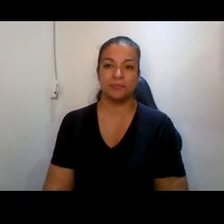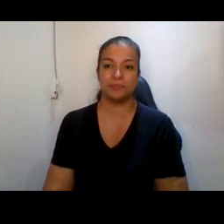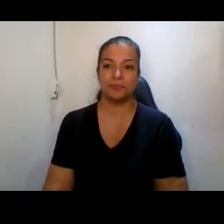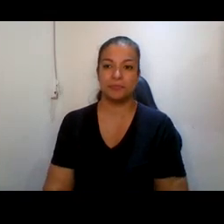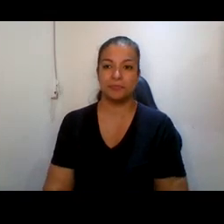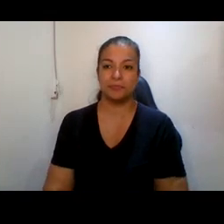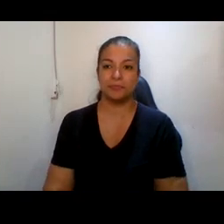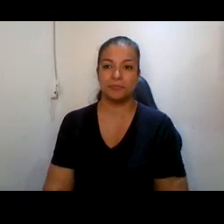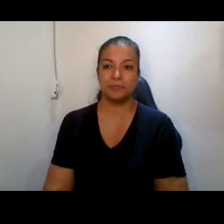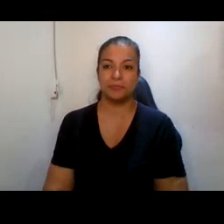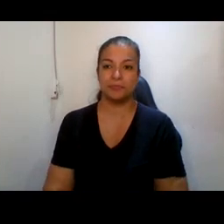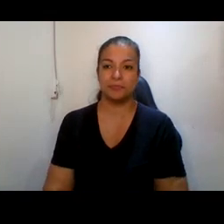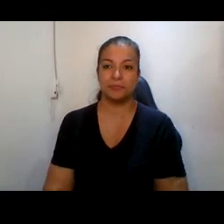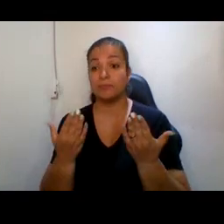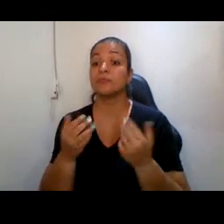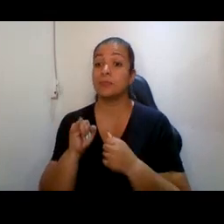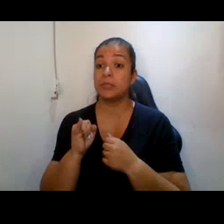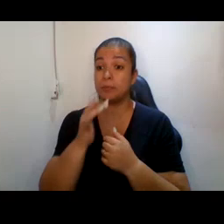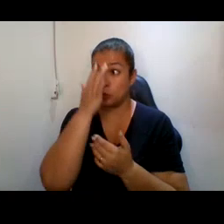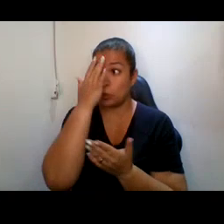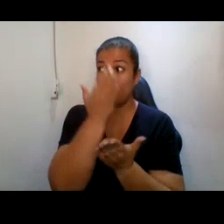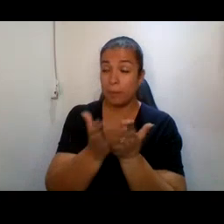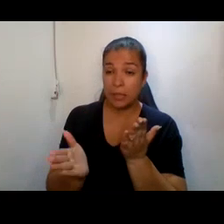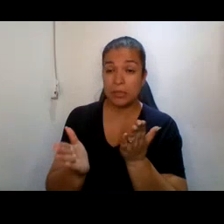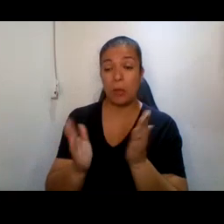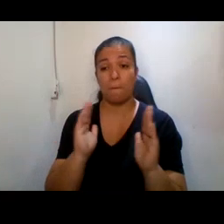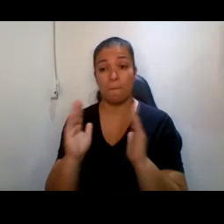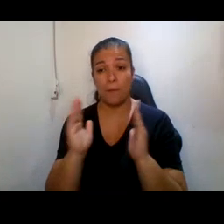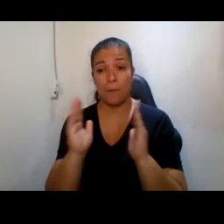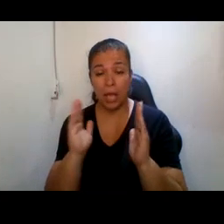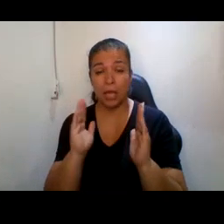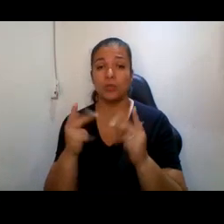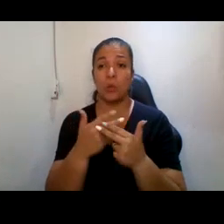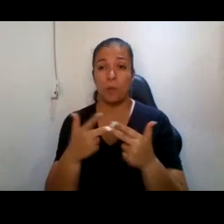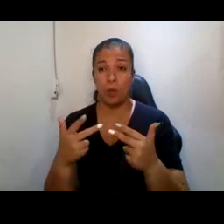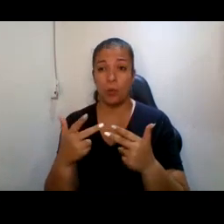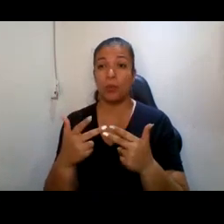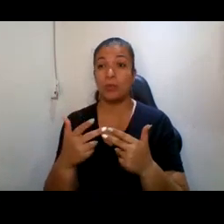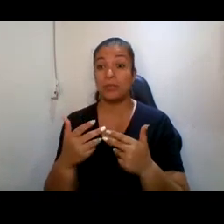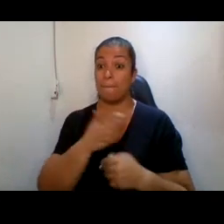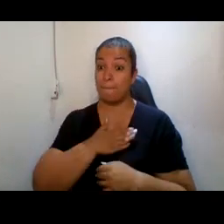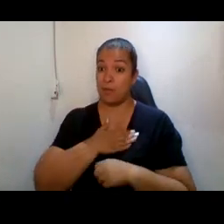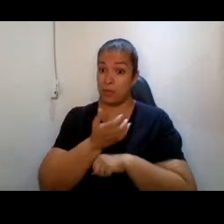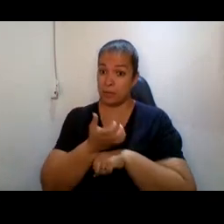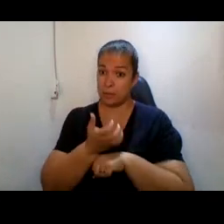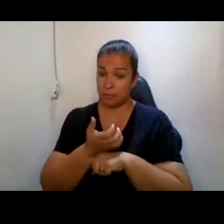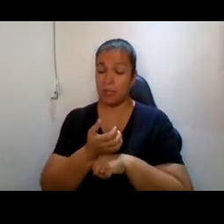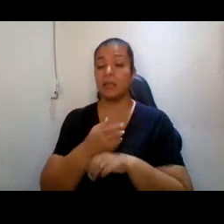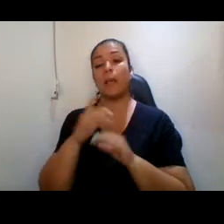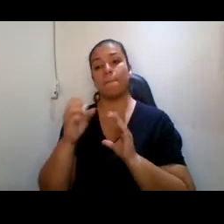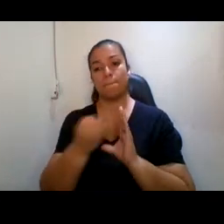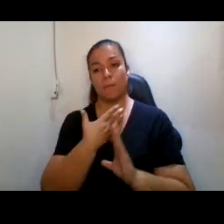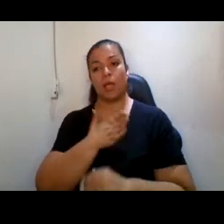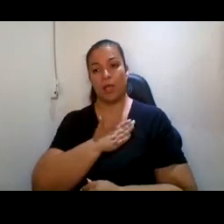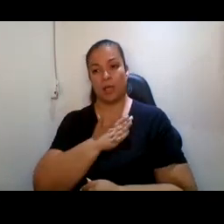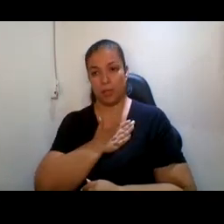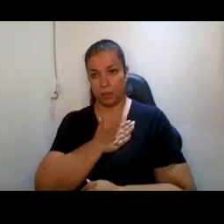Então, pessoal, quem tiver perdido algum prazo de alguma atividade, por favor, no caso da minha disciplina, mande lá